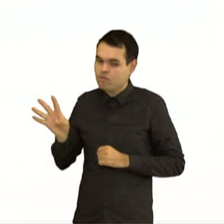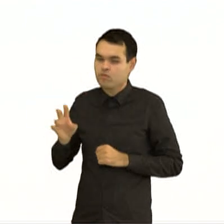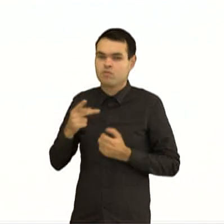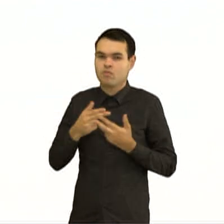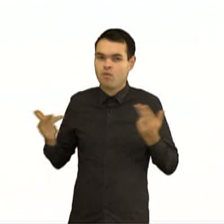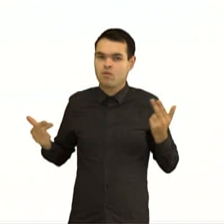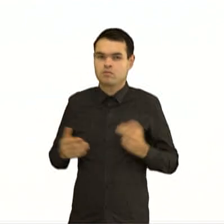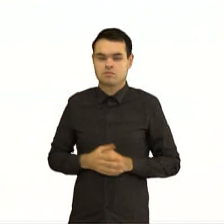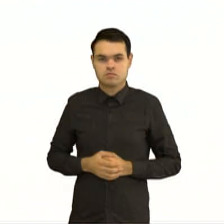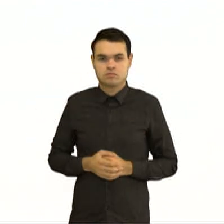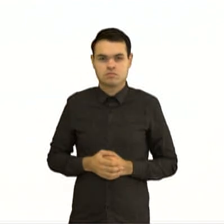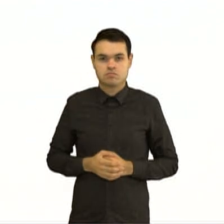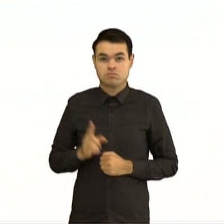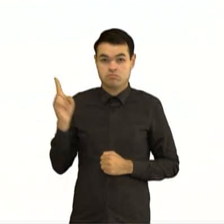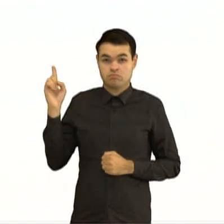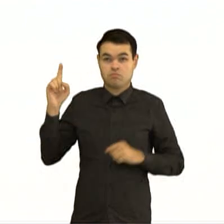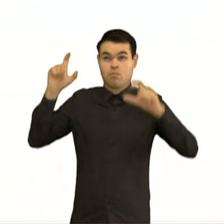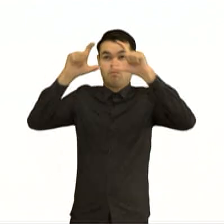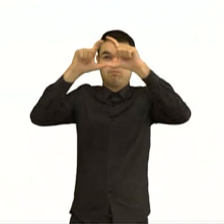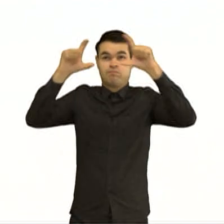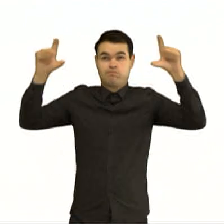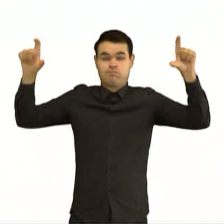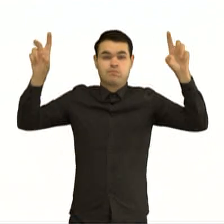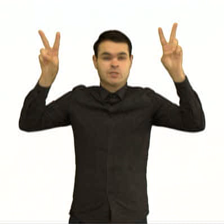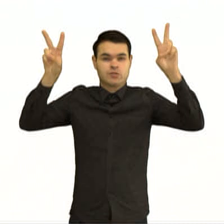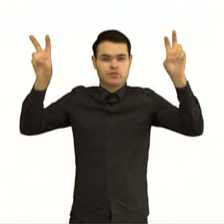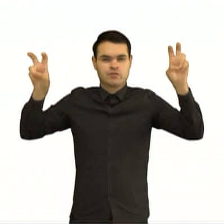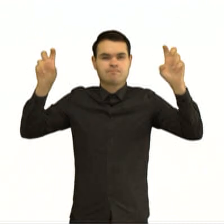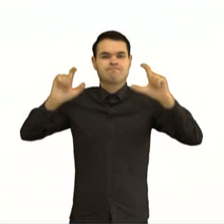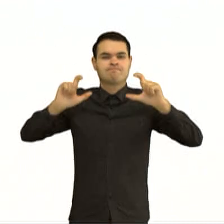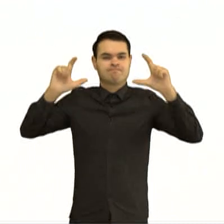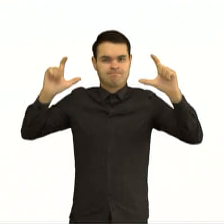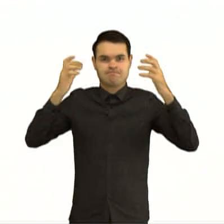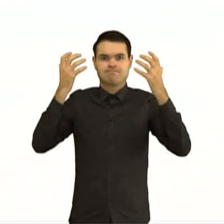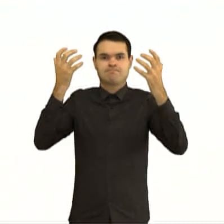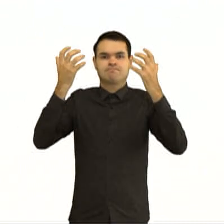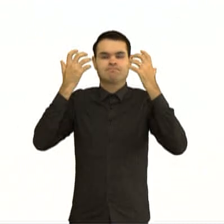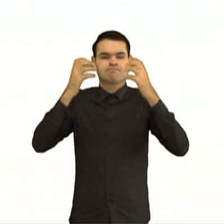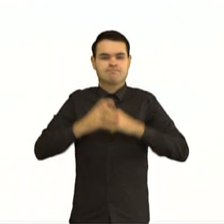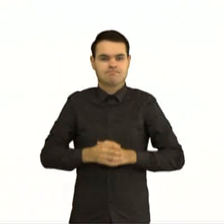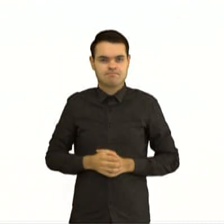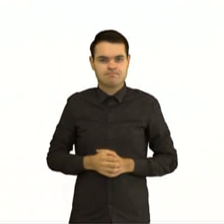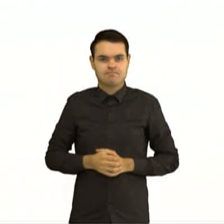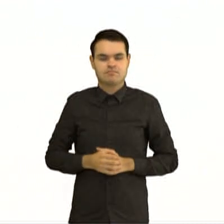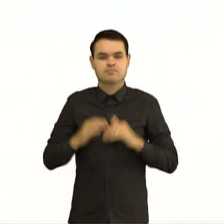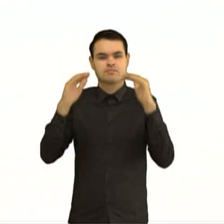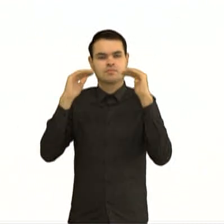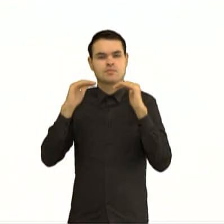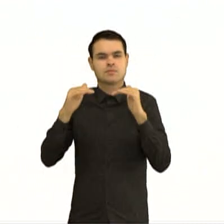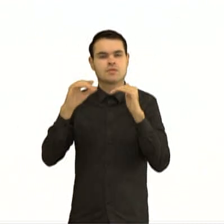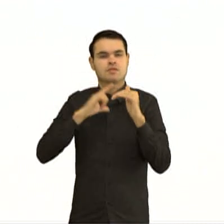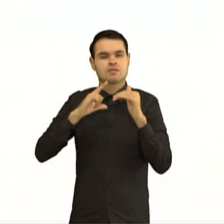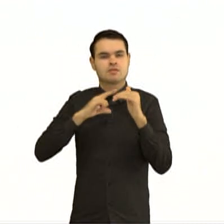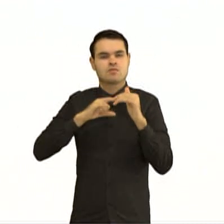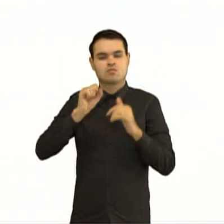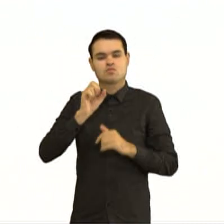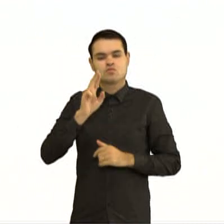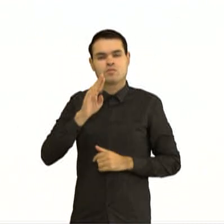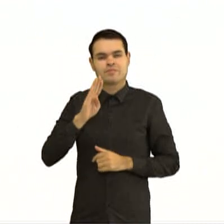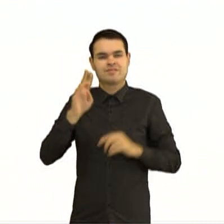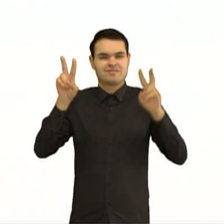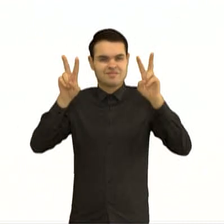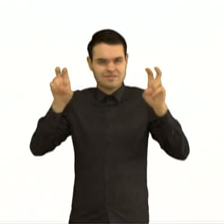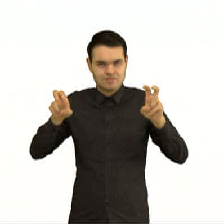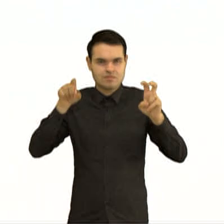Perceba aqui, ó, em letras maiores, o título, a manchete, chamando a atenção do leitor, e aqui eu tenho o subtítulo, ou a